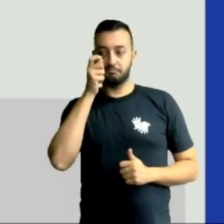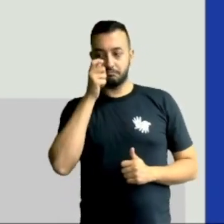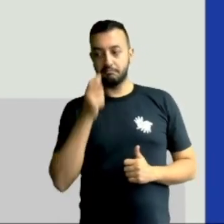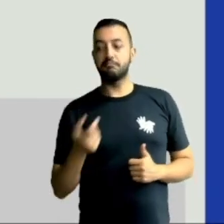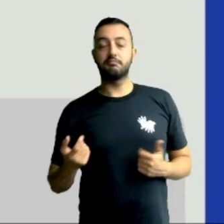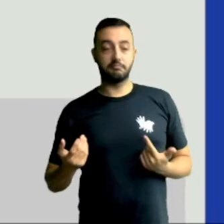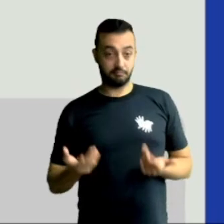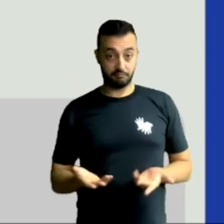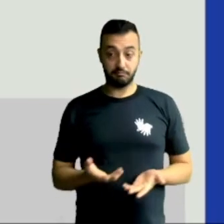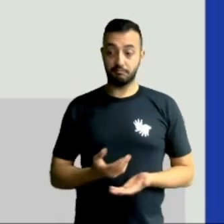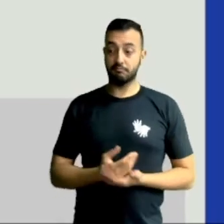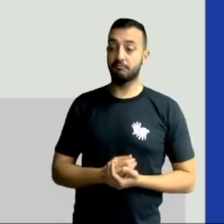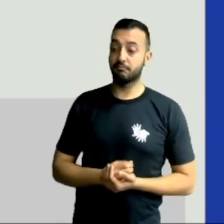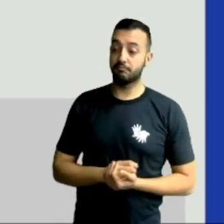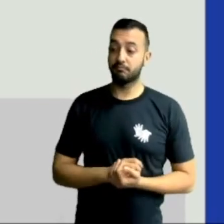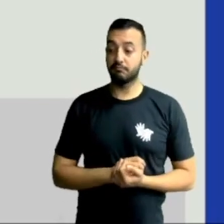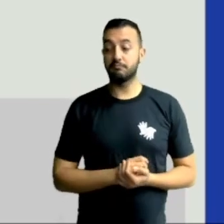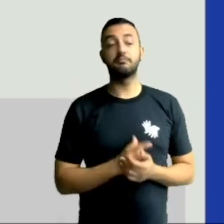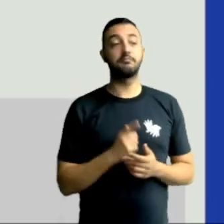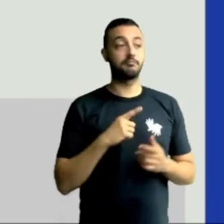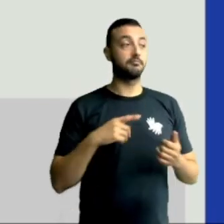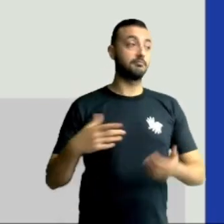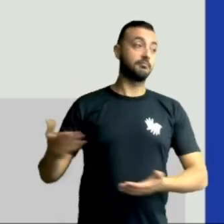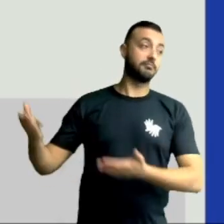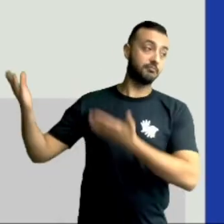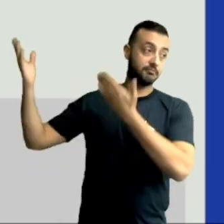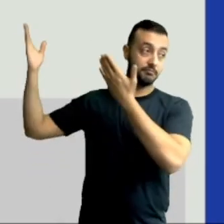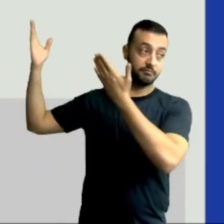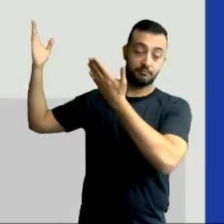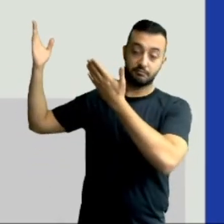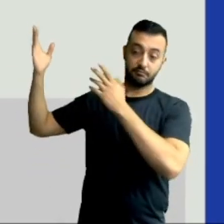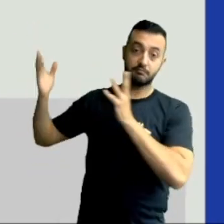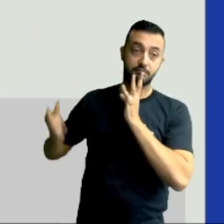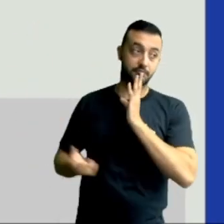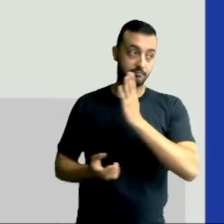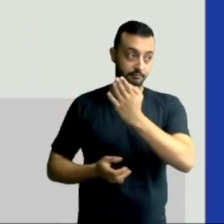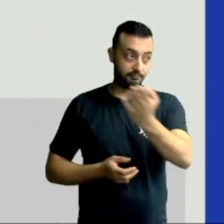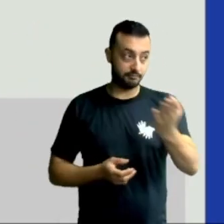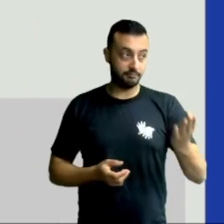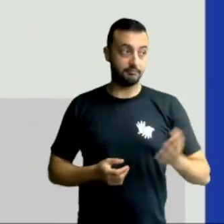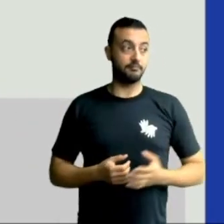aí eu trouxe uma imagem deles para vocês conhecerem.